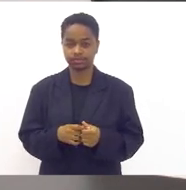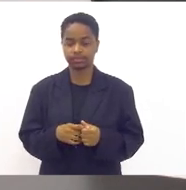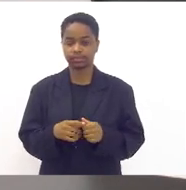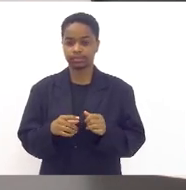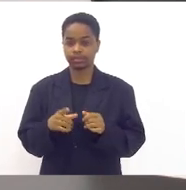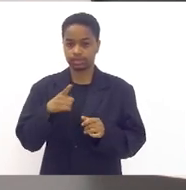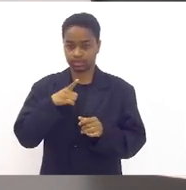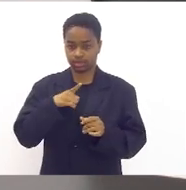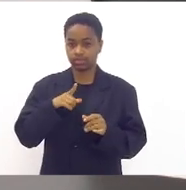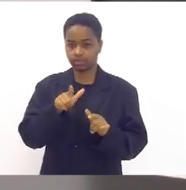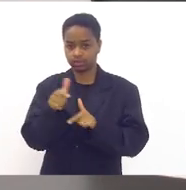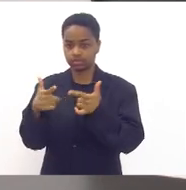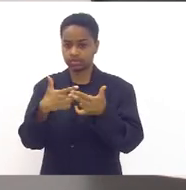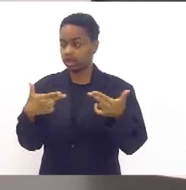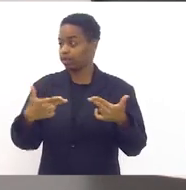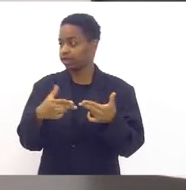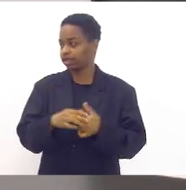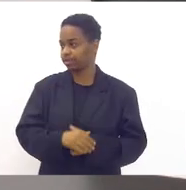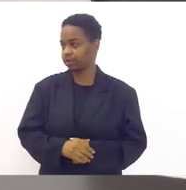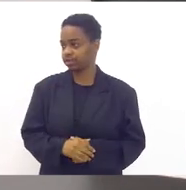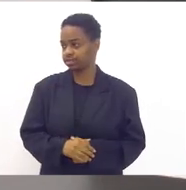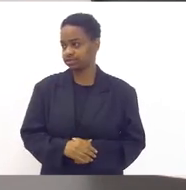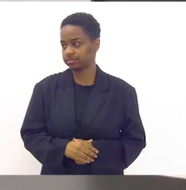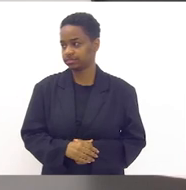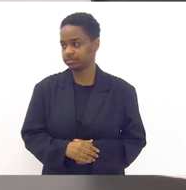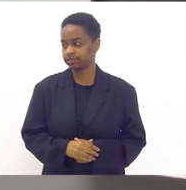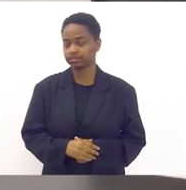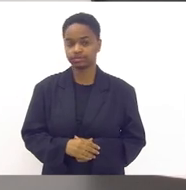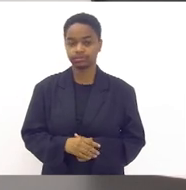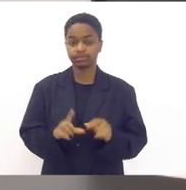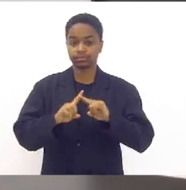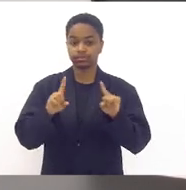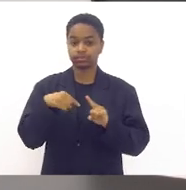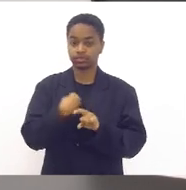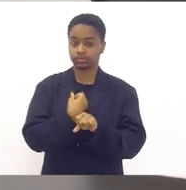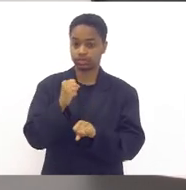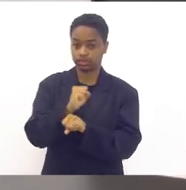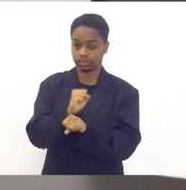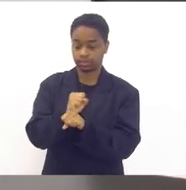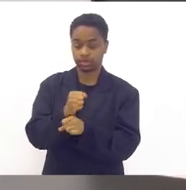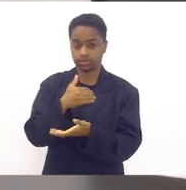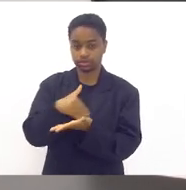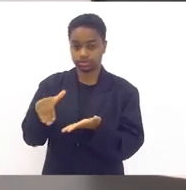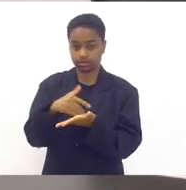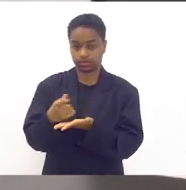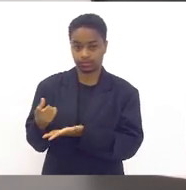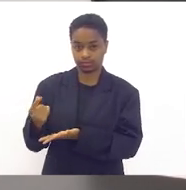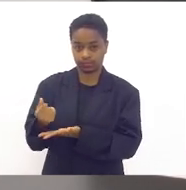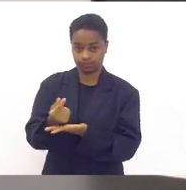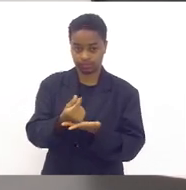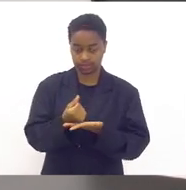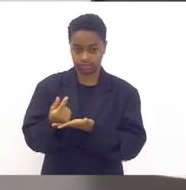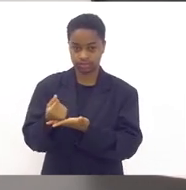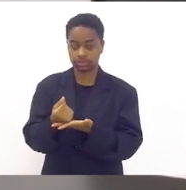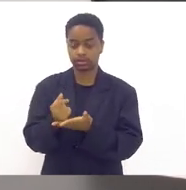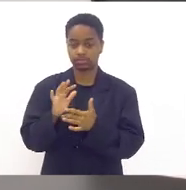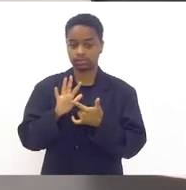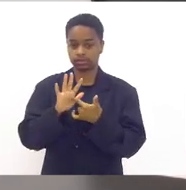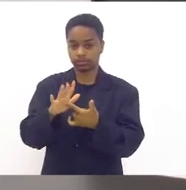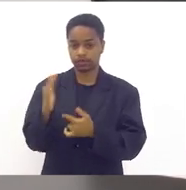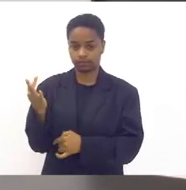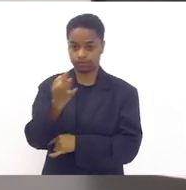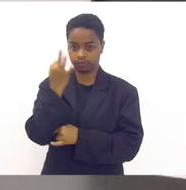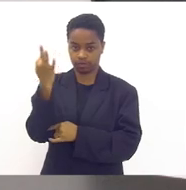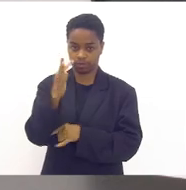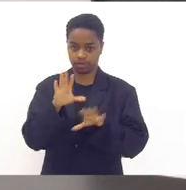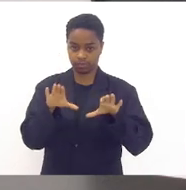coisa? Então, basicamente, essas duas coisas a gente aguarda a Secretaria de Fazenda formalizar